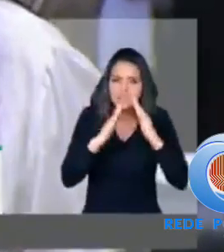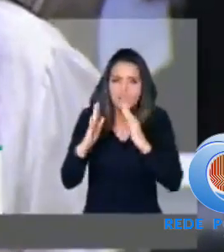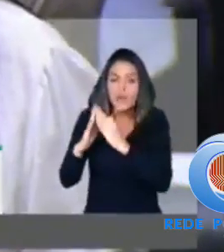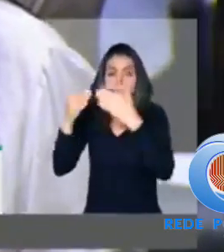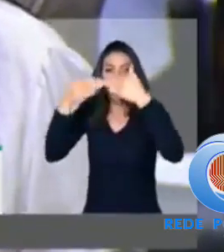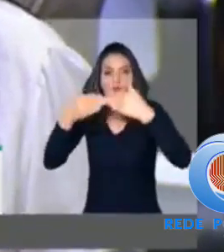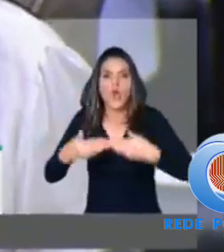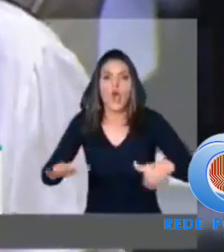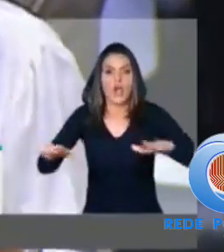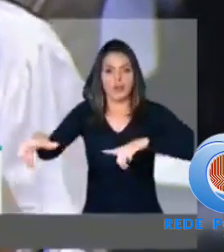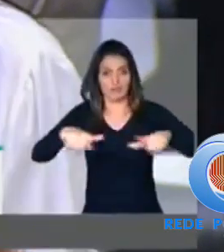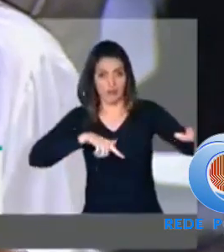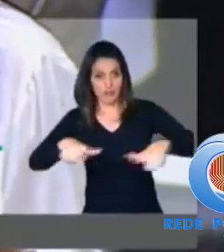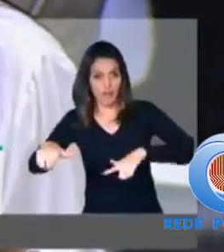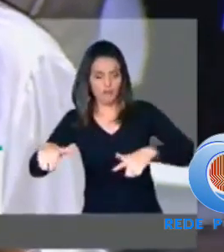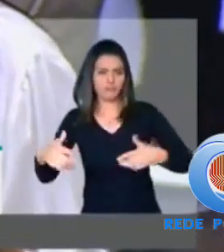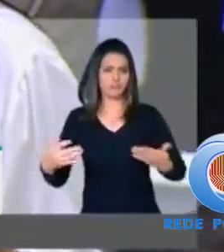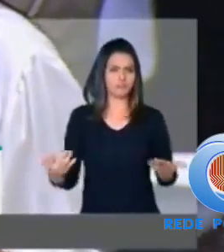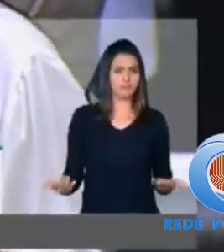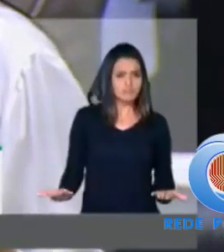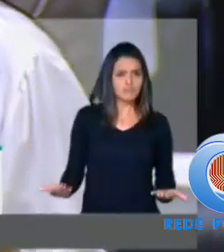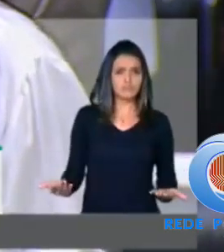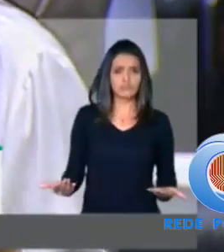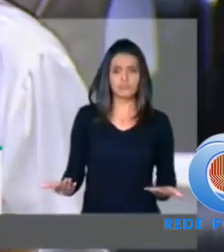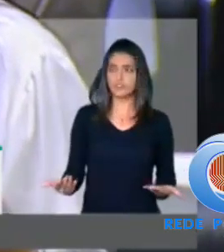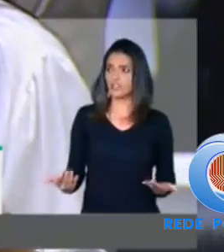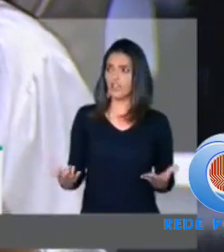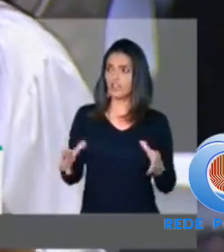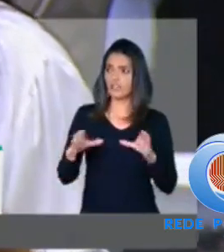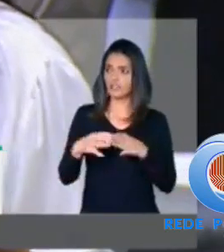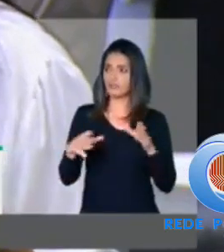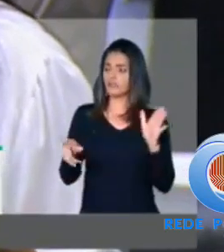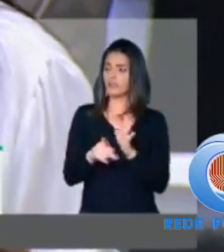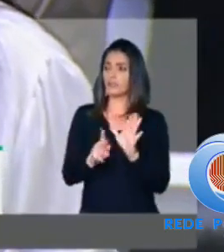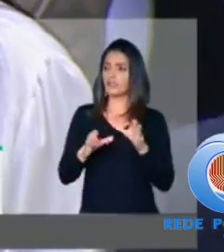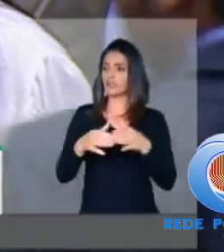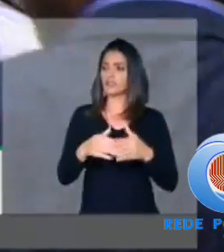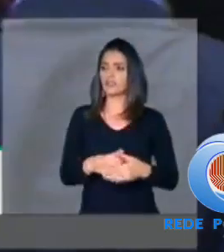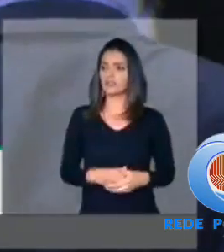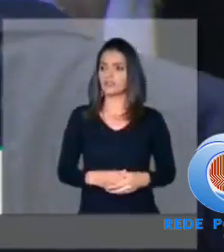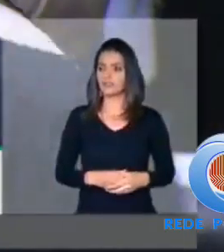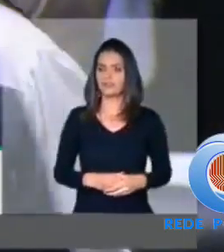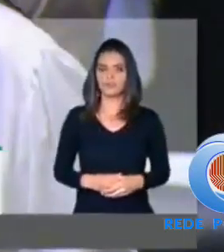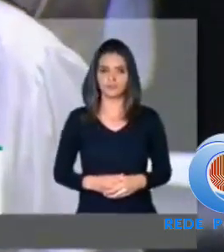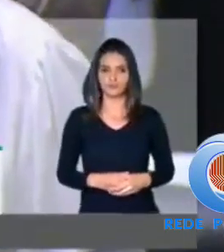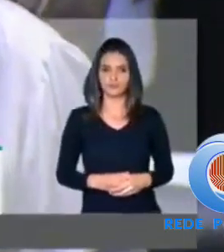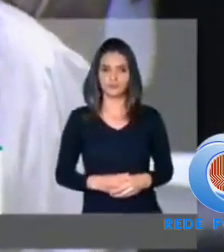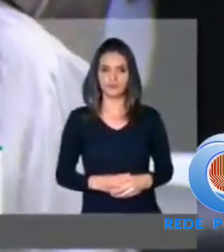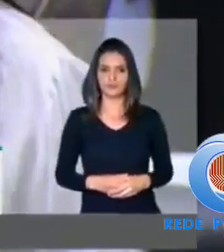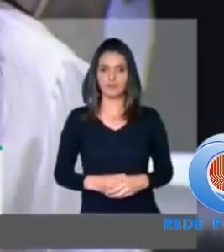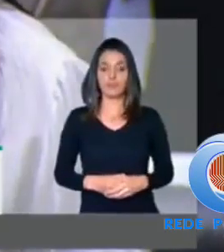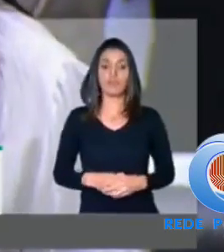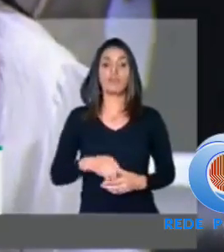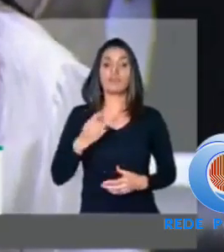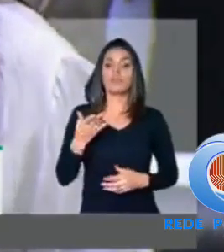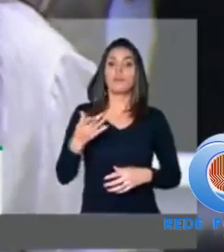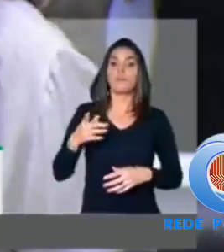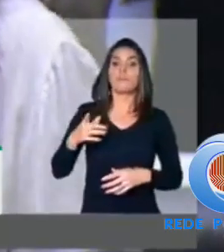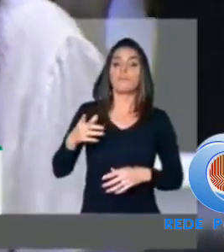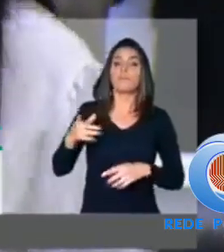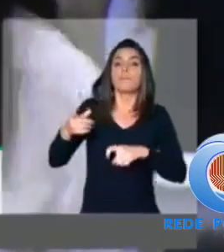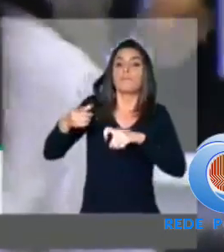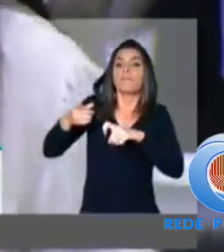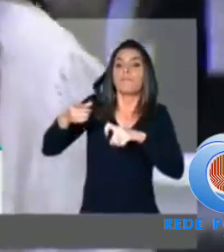suas atividades por parte da autoridade regional competente em matéria de segurança e medicina do